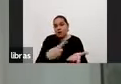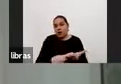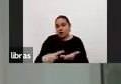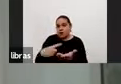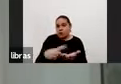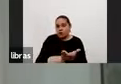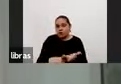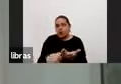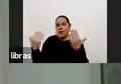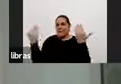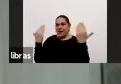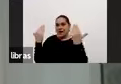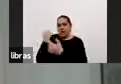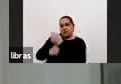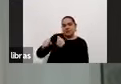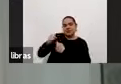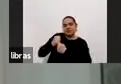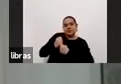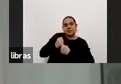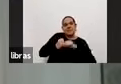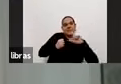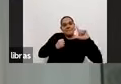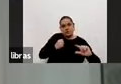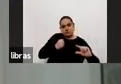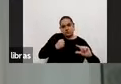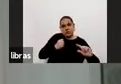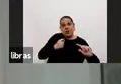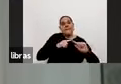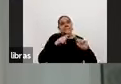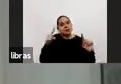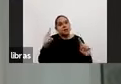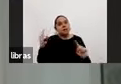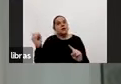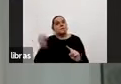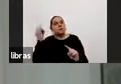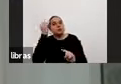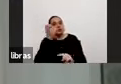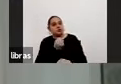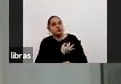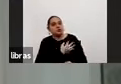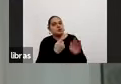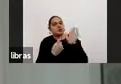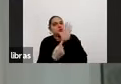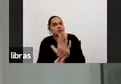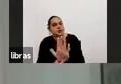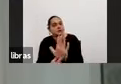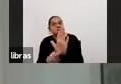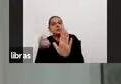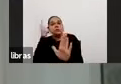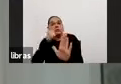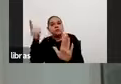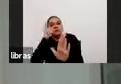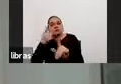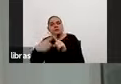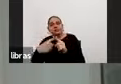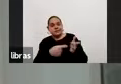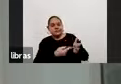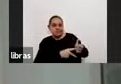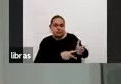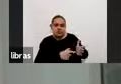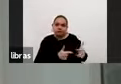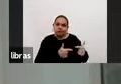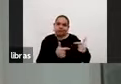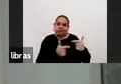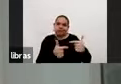do que foi negociado no ano passado, mas é um volume bastante grande, né? Mostrando a relevância e a importância do movimento sindical. O movimento